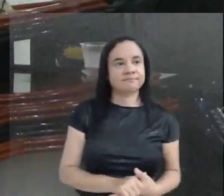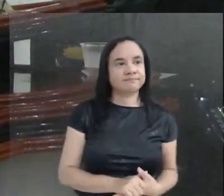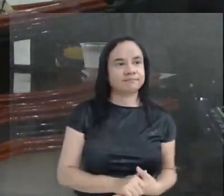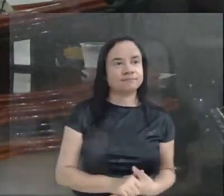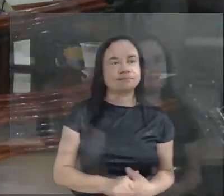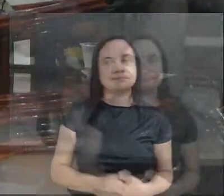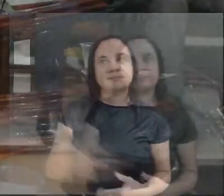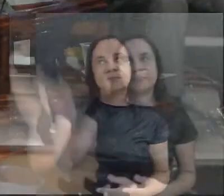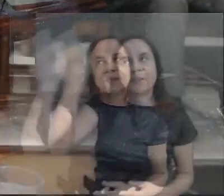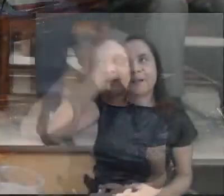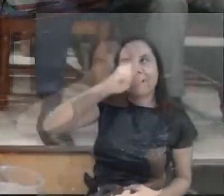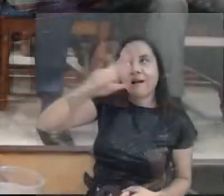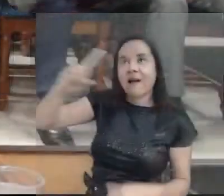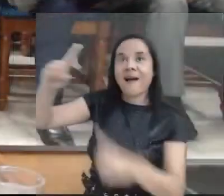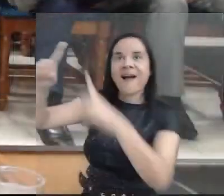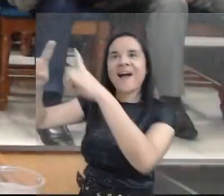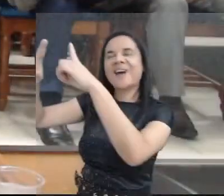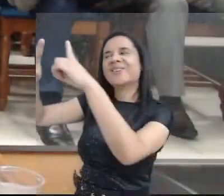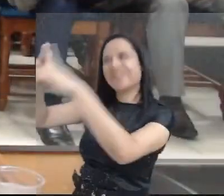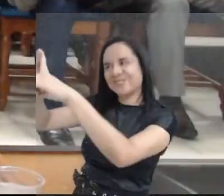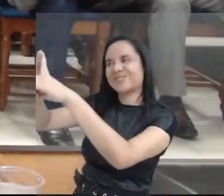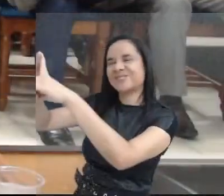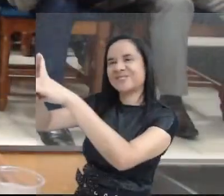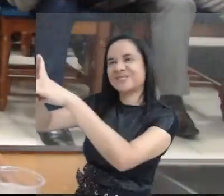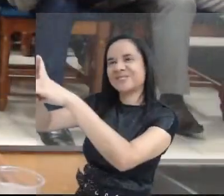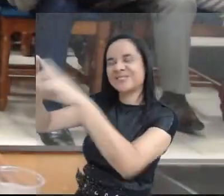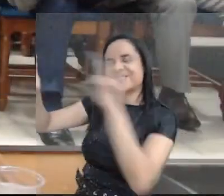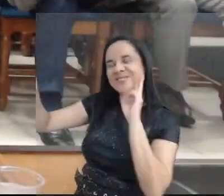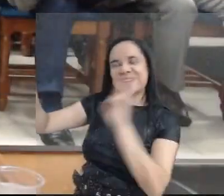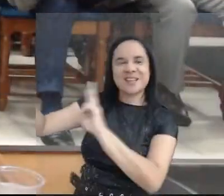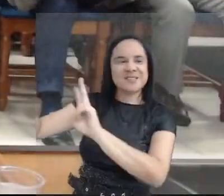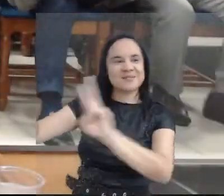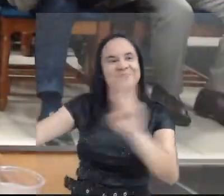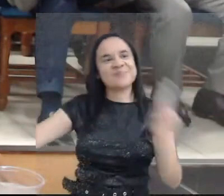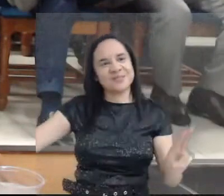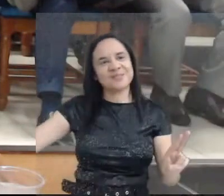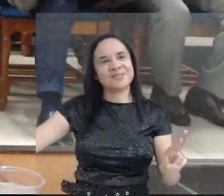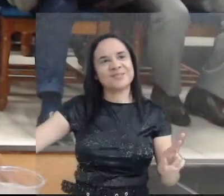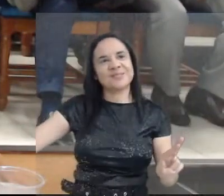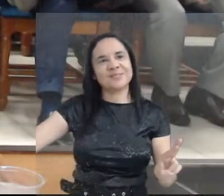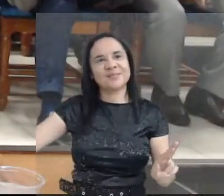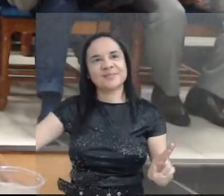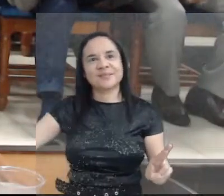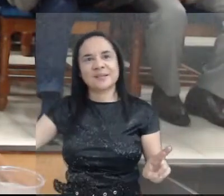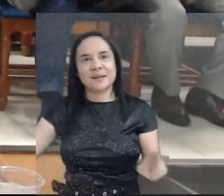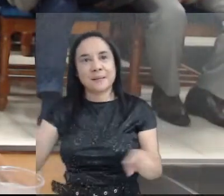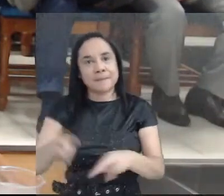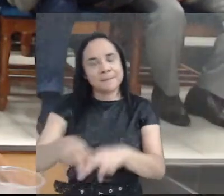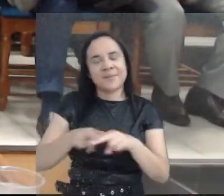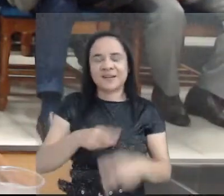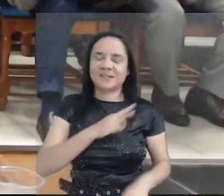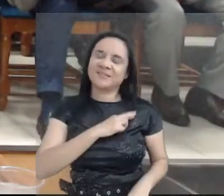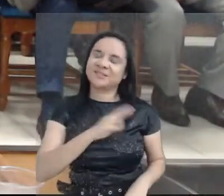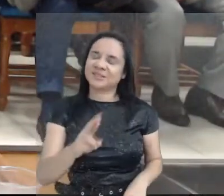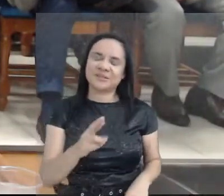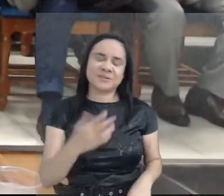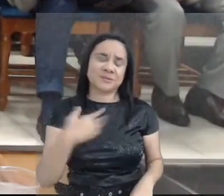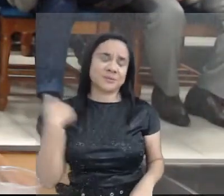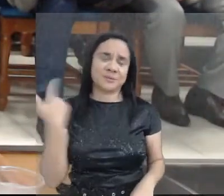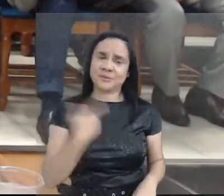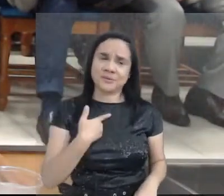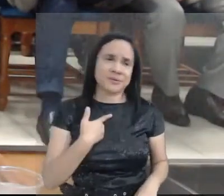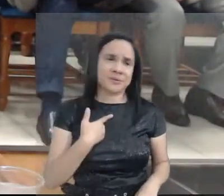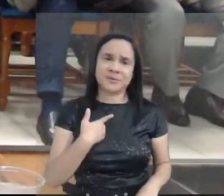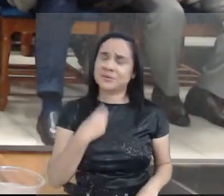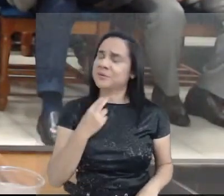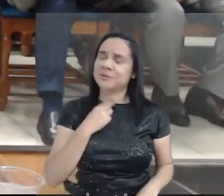a graça fez isso. E para a religião, nós estávamos fora. Mas para Deus,